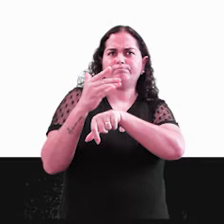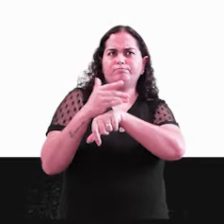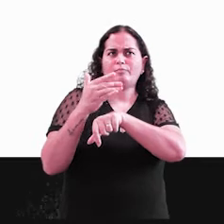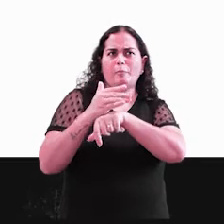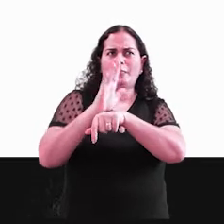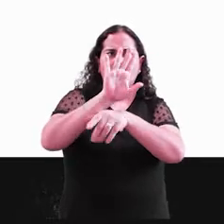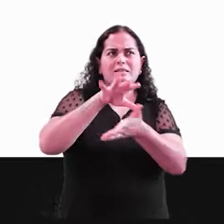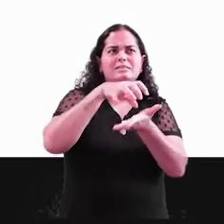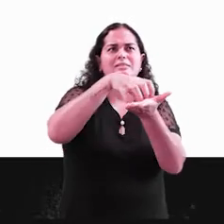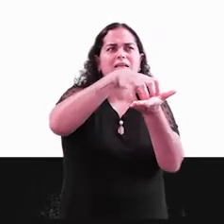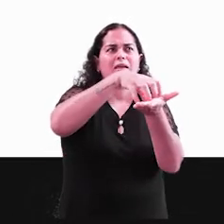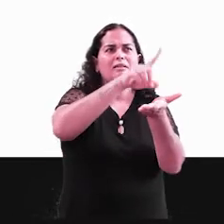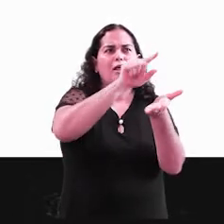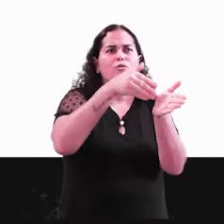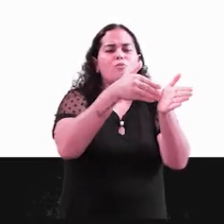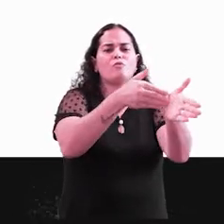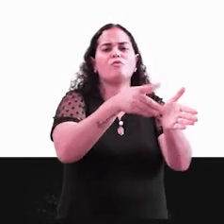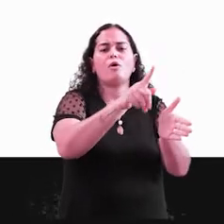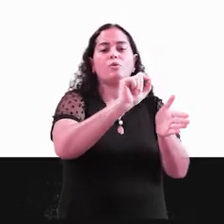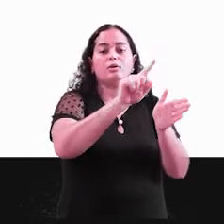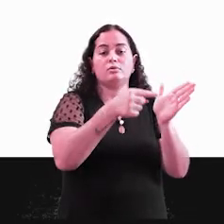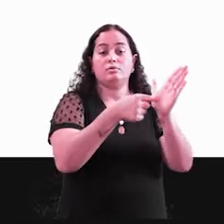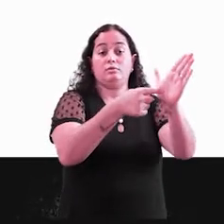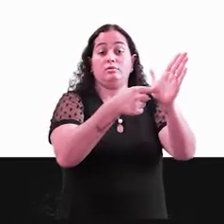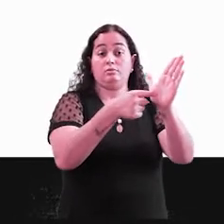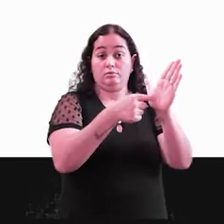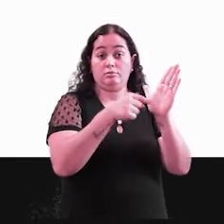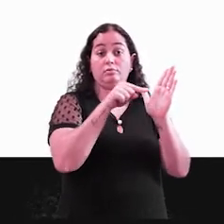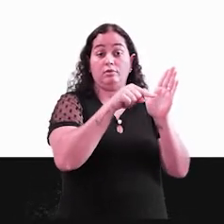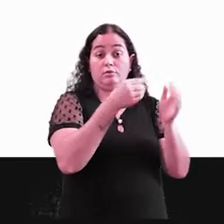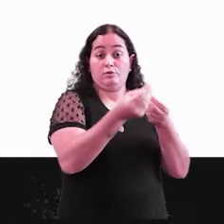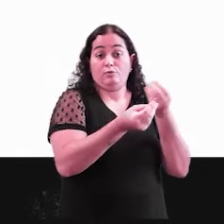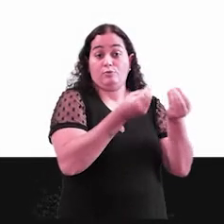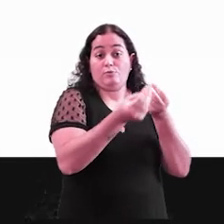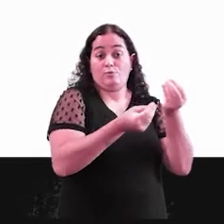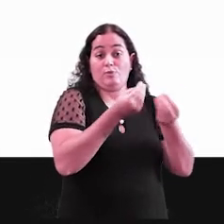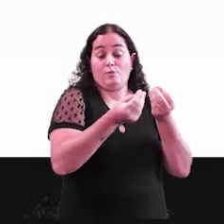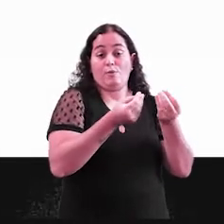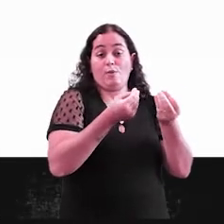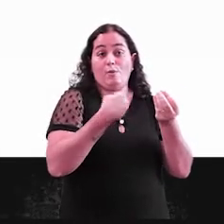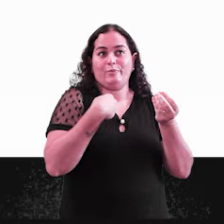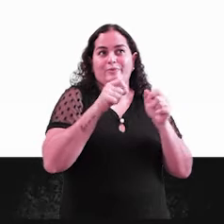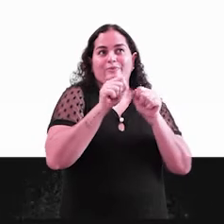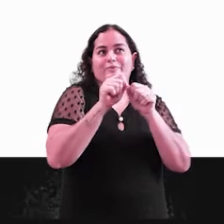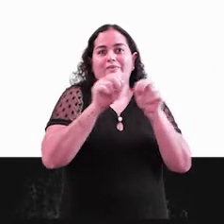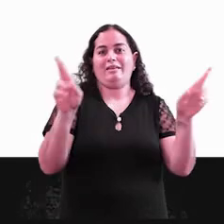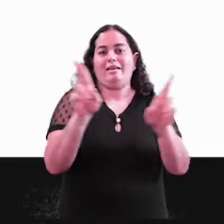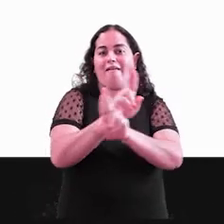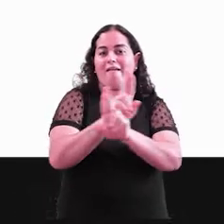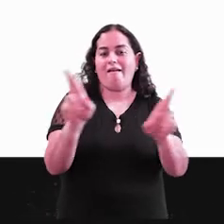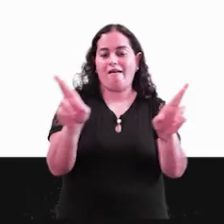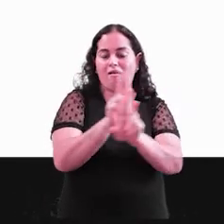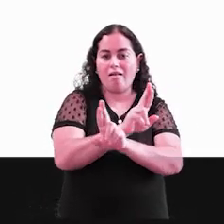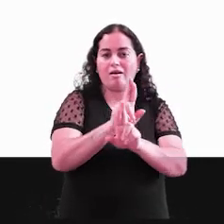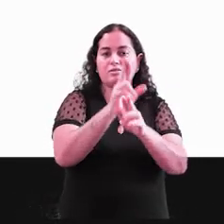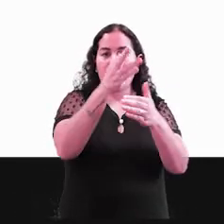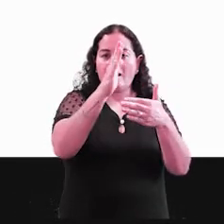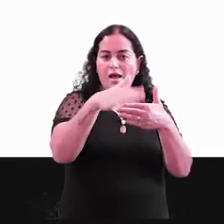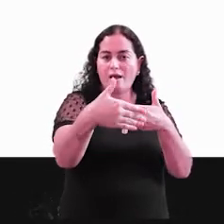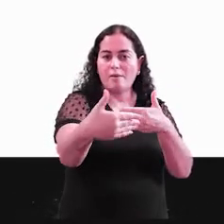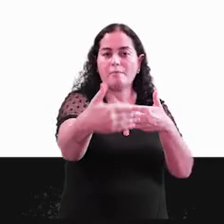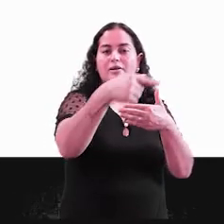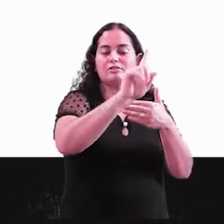exercício centrado na exposição e no patrimônio, e como é que a gente estabelece relações a partir